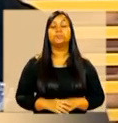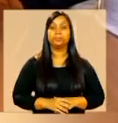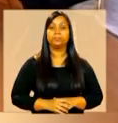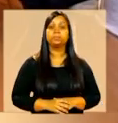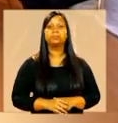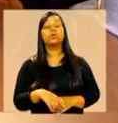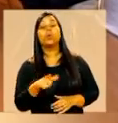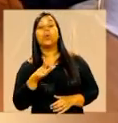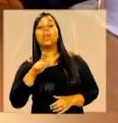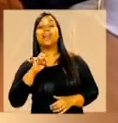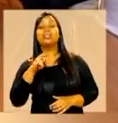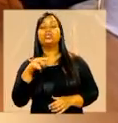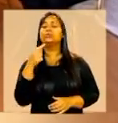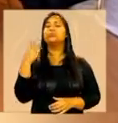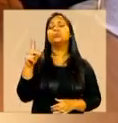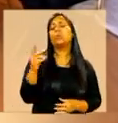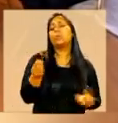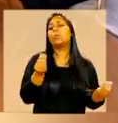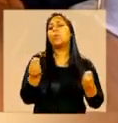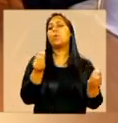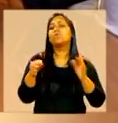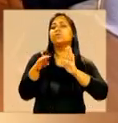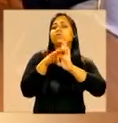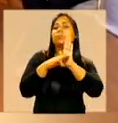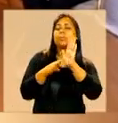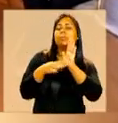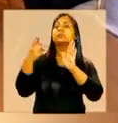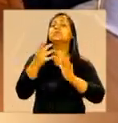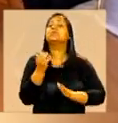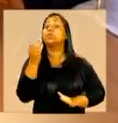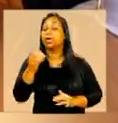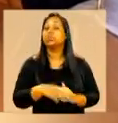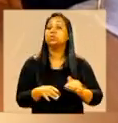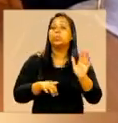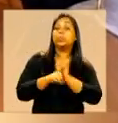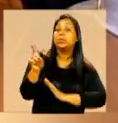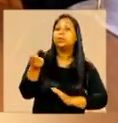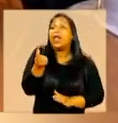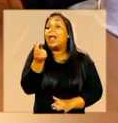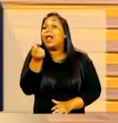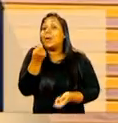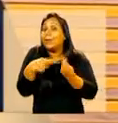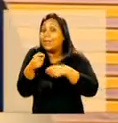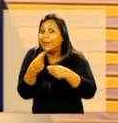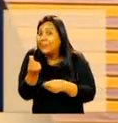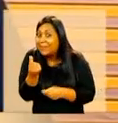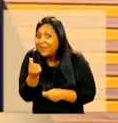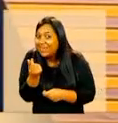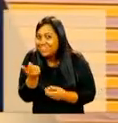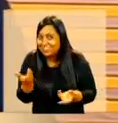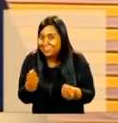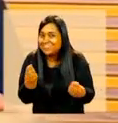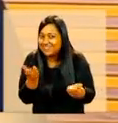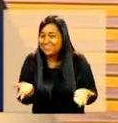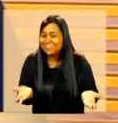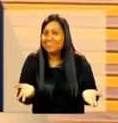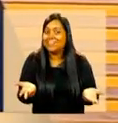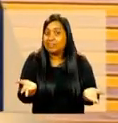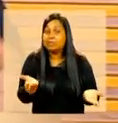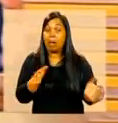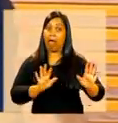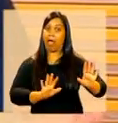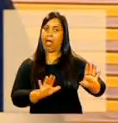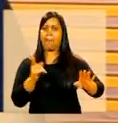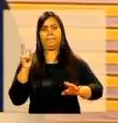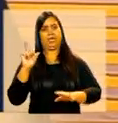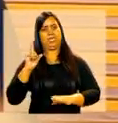legal. Letícia, e no teu caso, como é que você planeja as suas viagens? E eu estou te perguntando economicamente, financeiramente. Escuta muito assim,